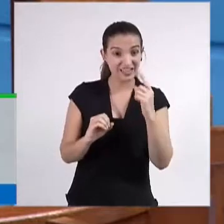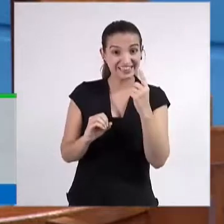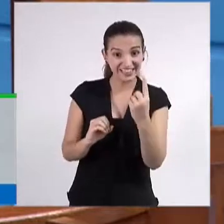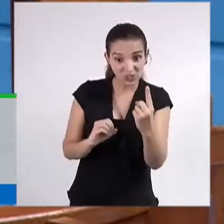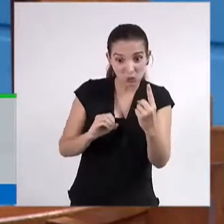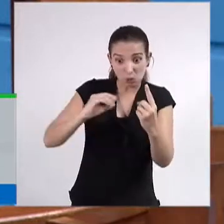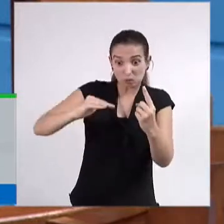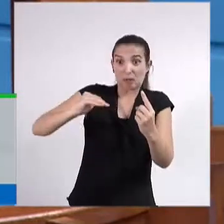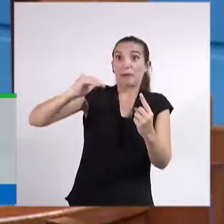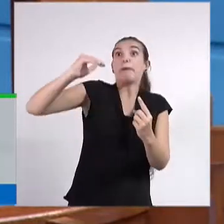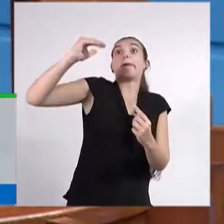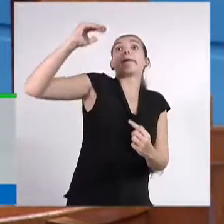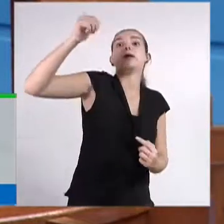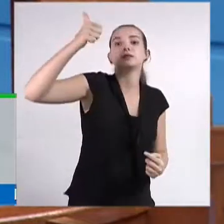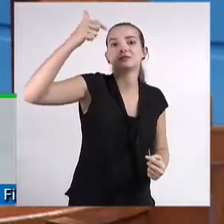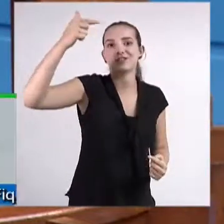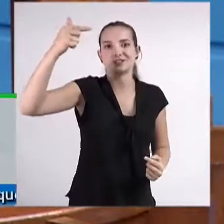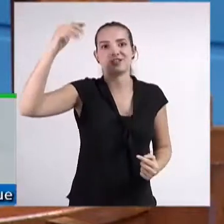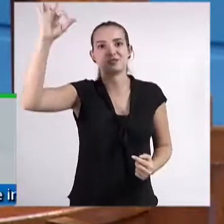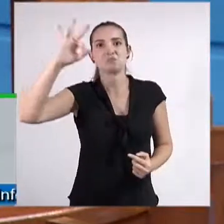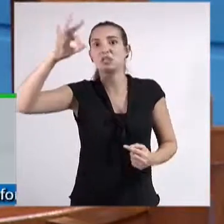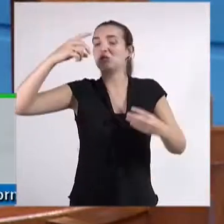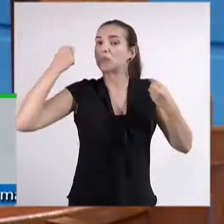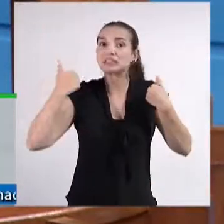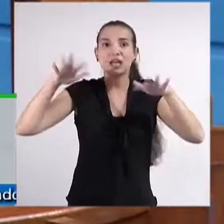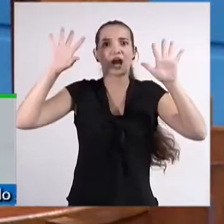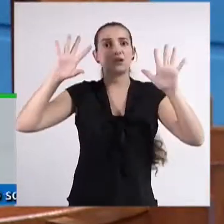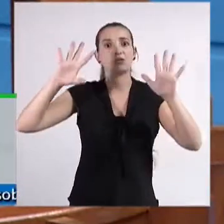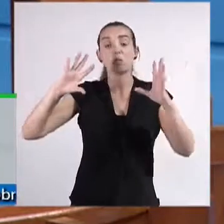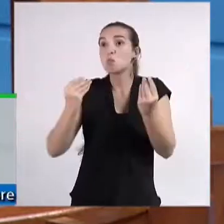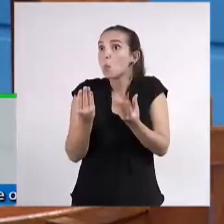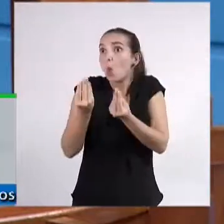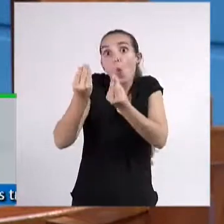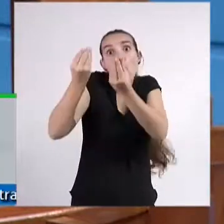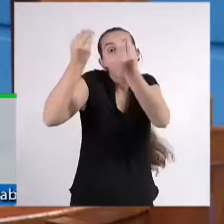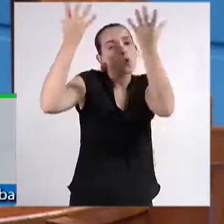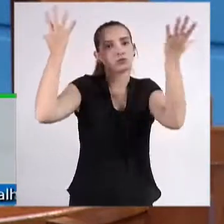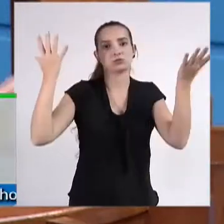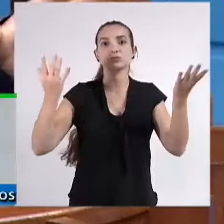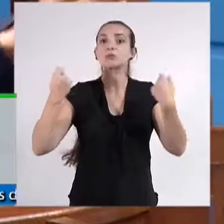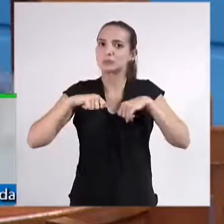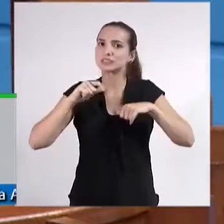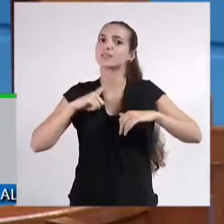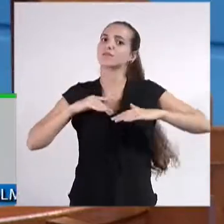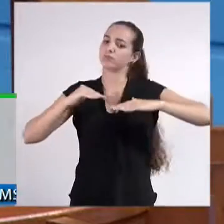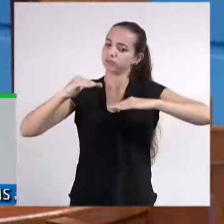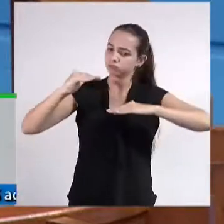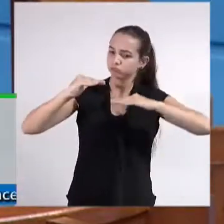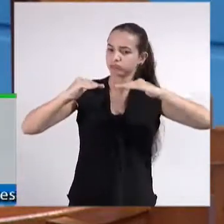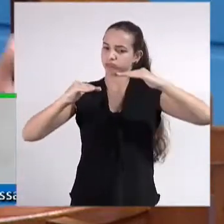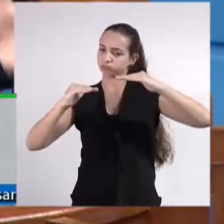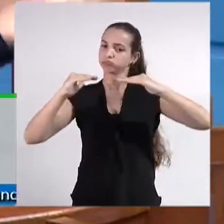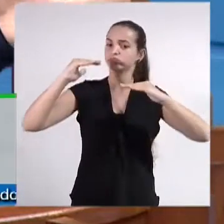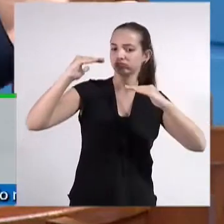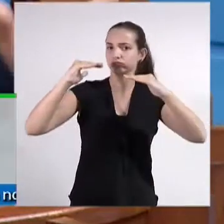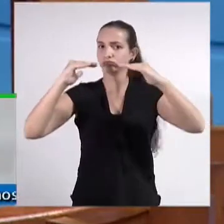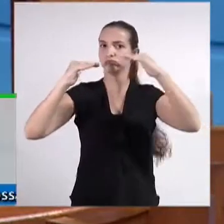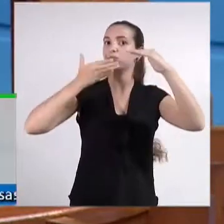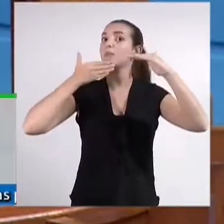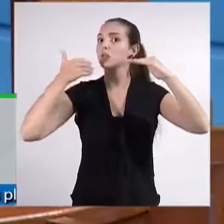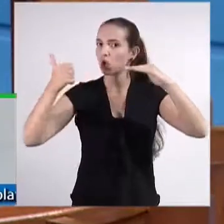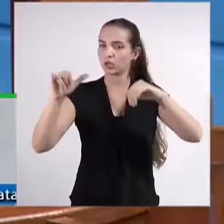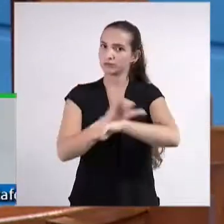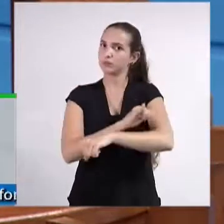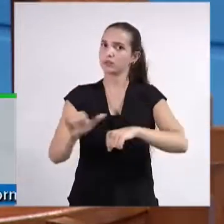significa muito, é muito na conta do trabalhador, é demais. Inclusive, o presidente da Energisa falou aqui em